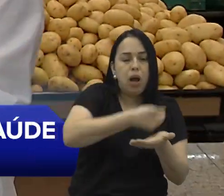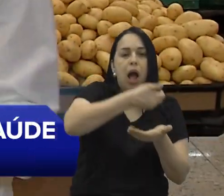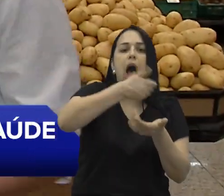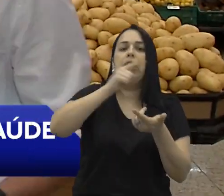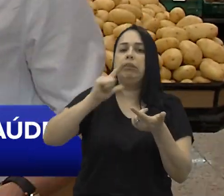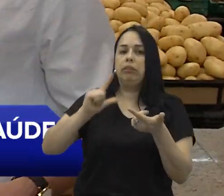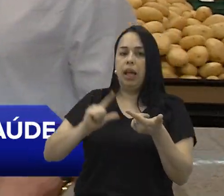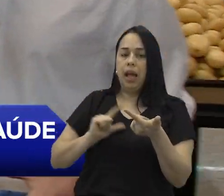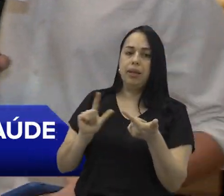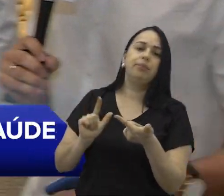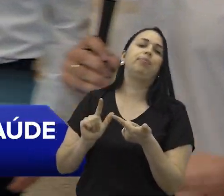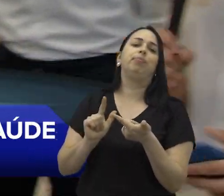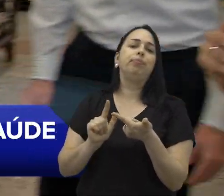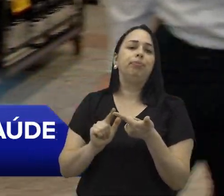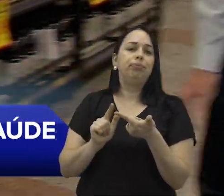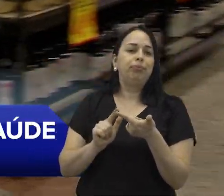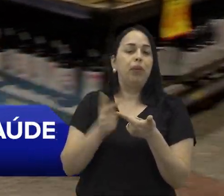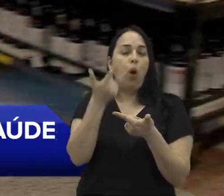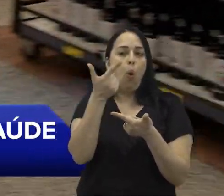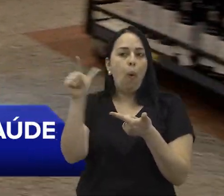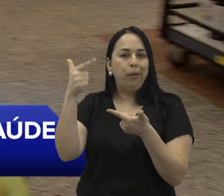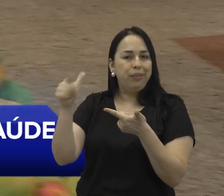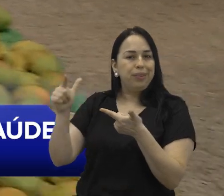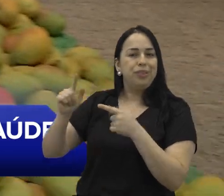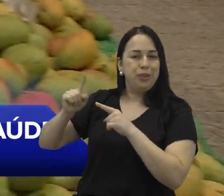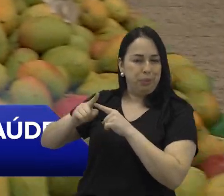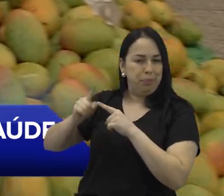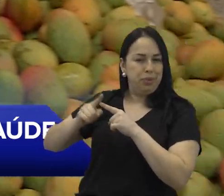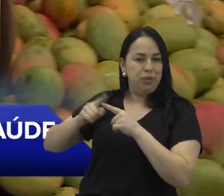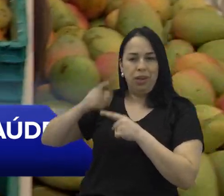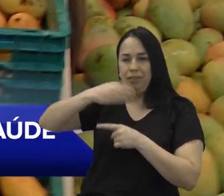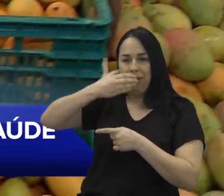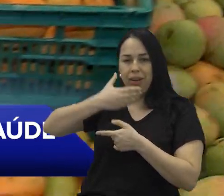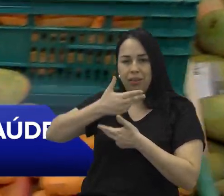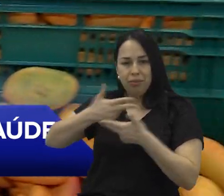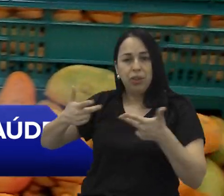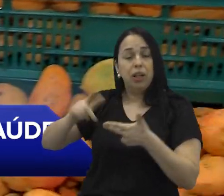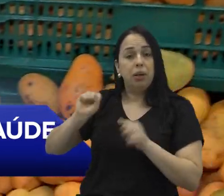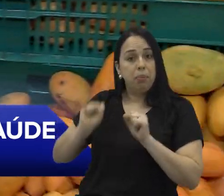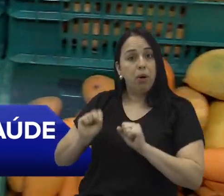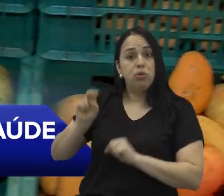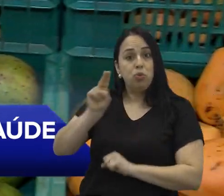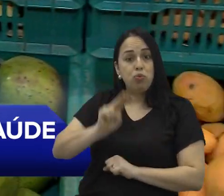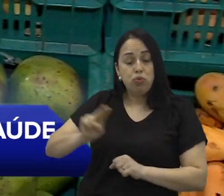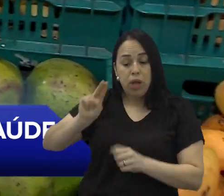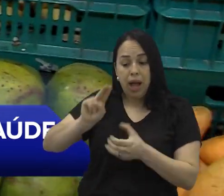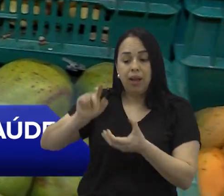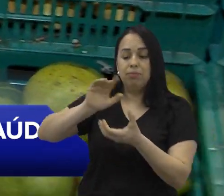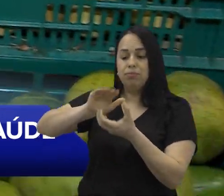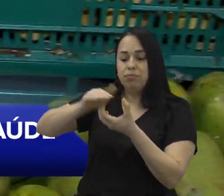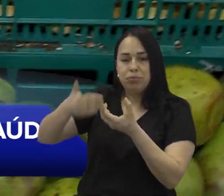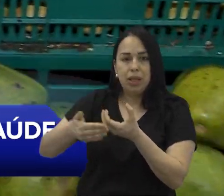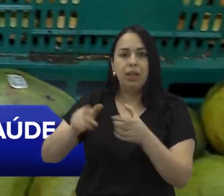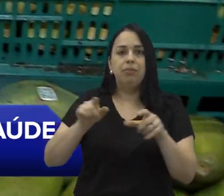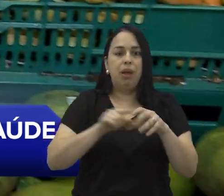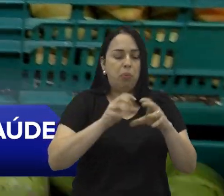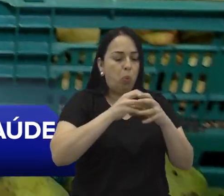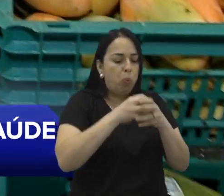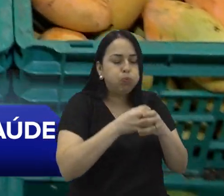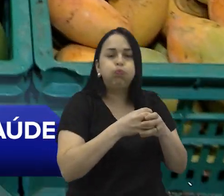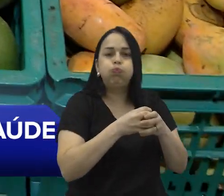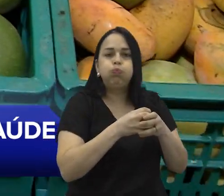o abacate, tem também outras frutas que podem ser reutilizadas, a própria casca,